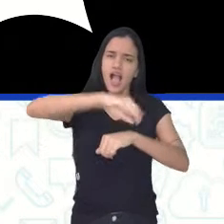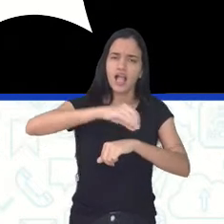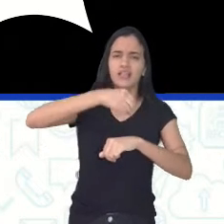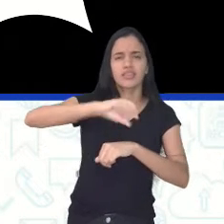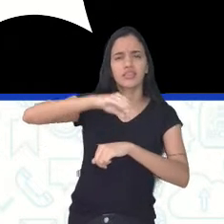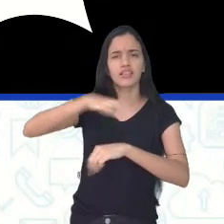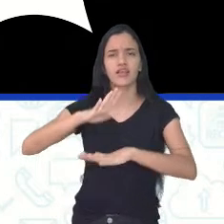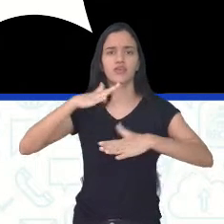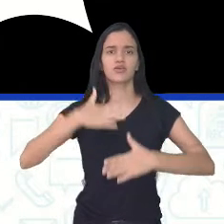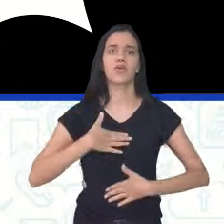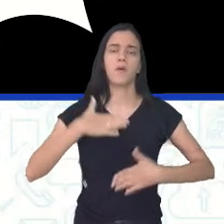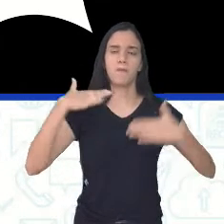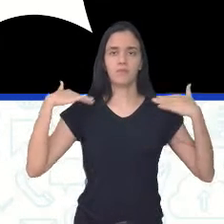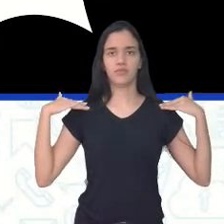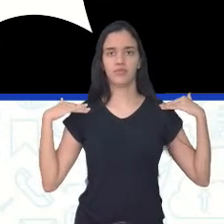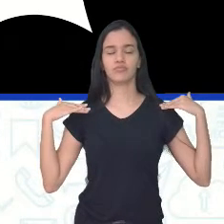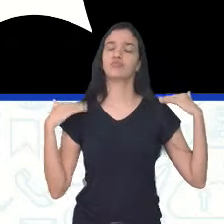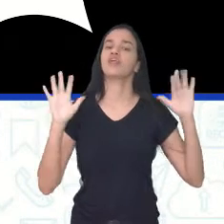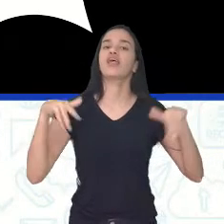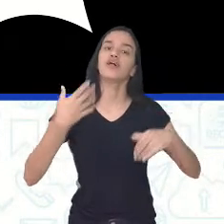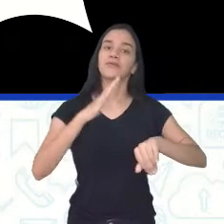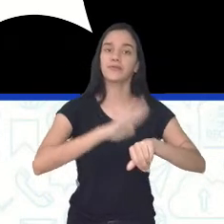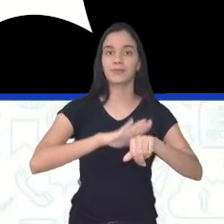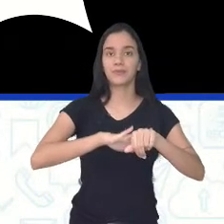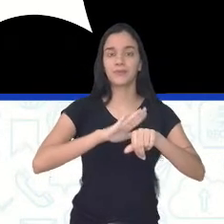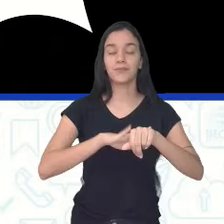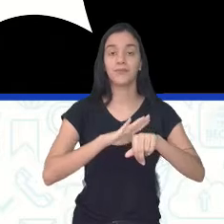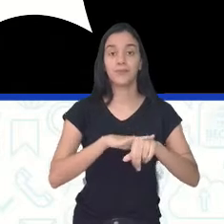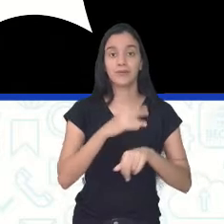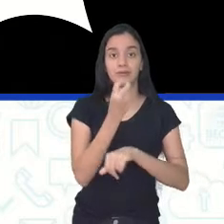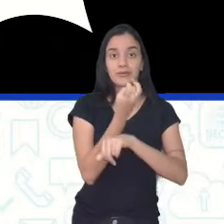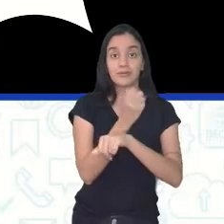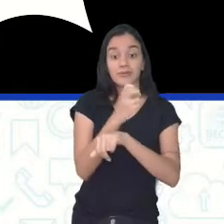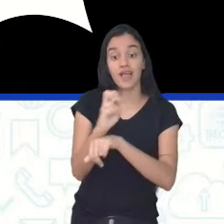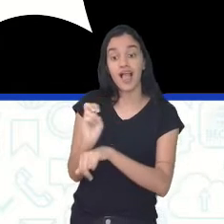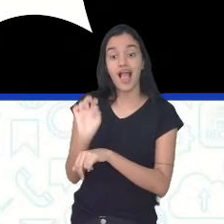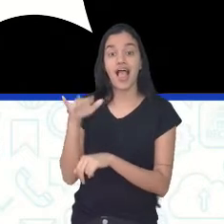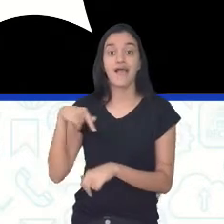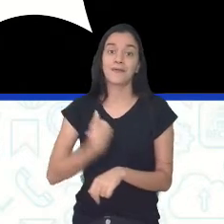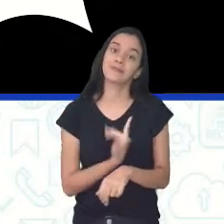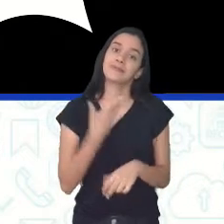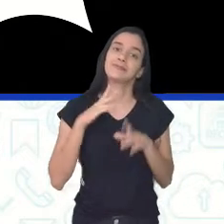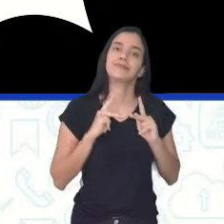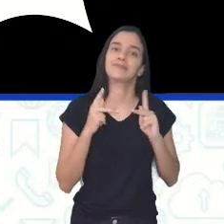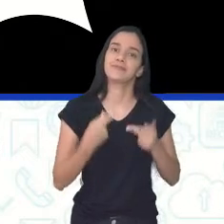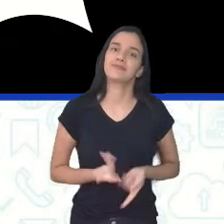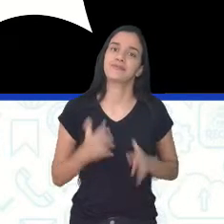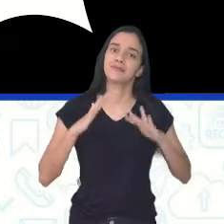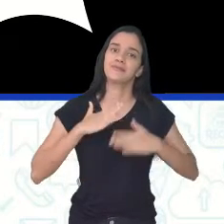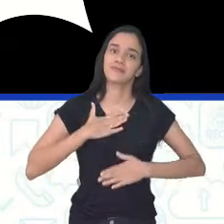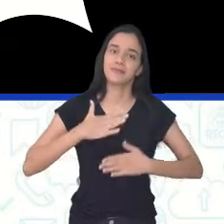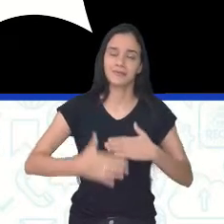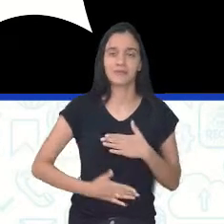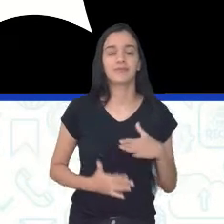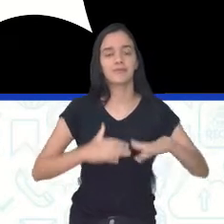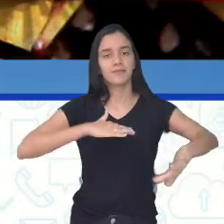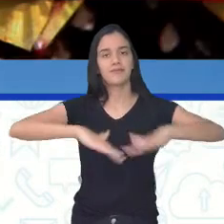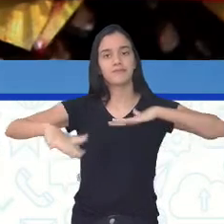de postura na hora que essa máquina, né, que é o nosso corpo, está aí em grande